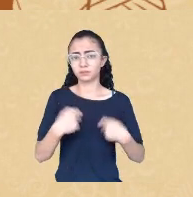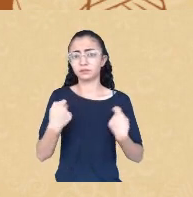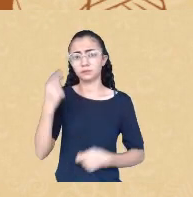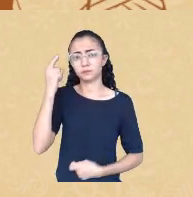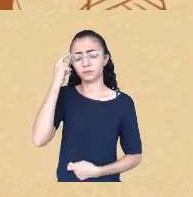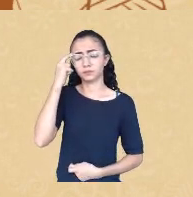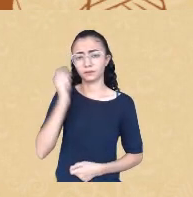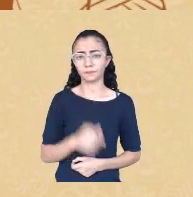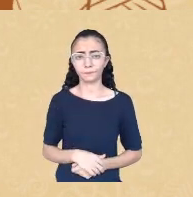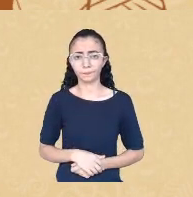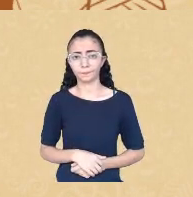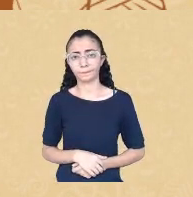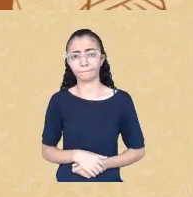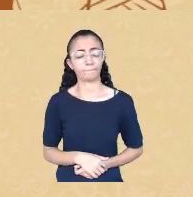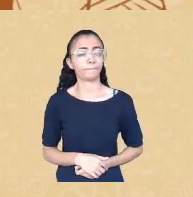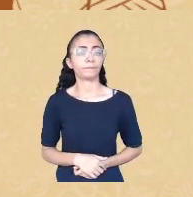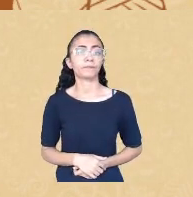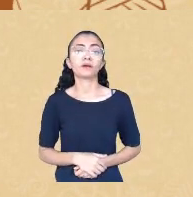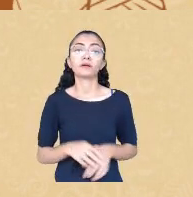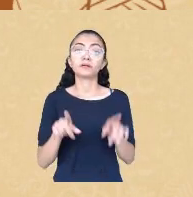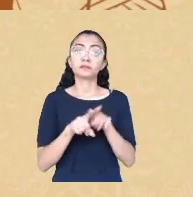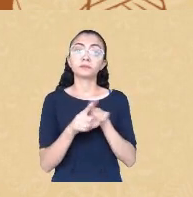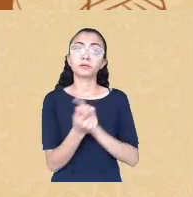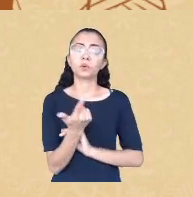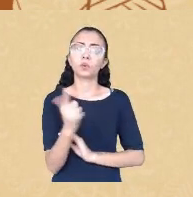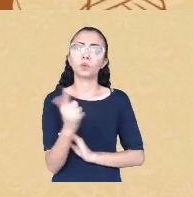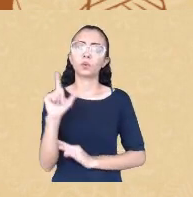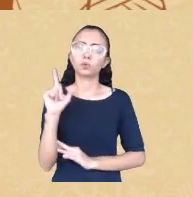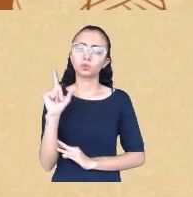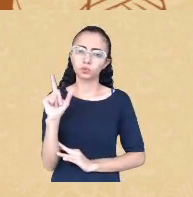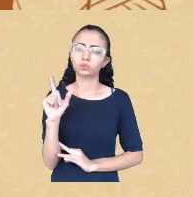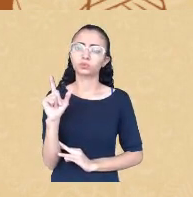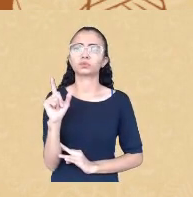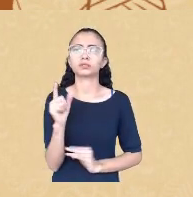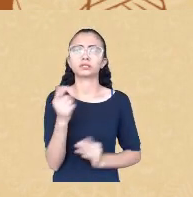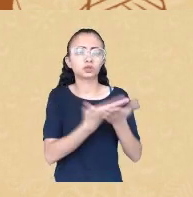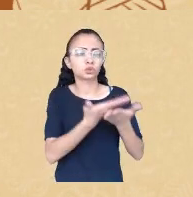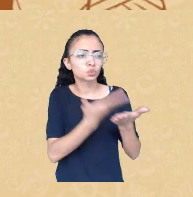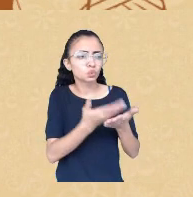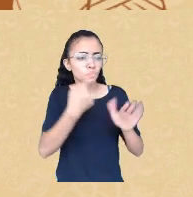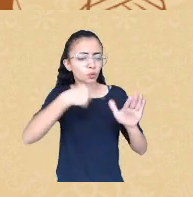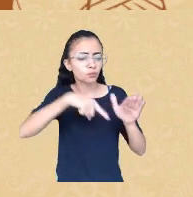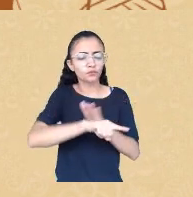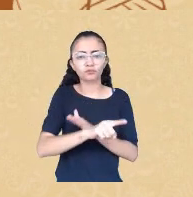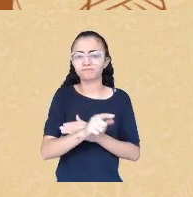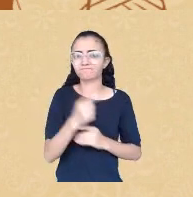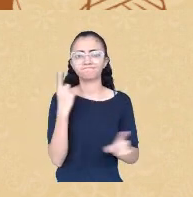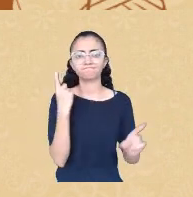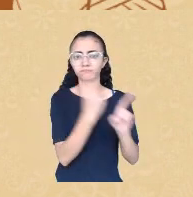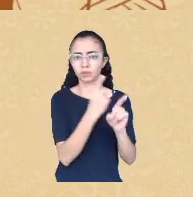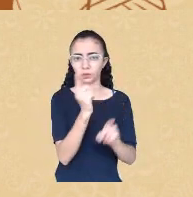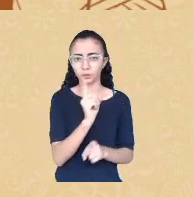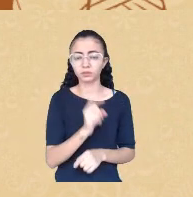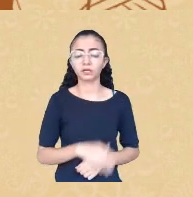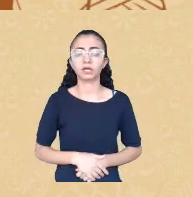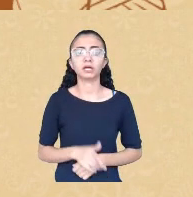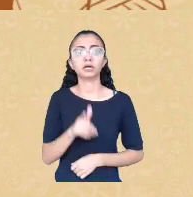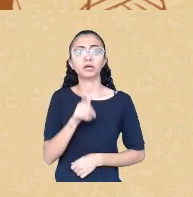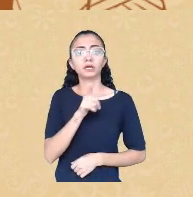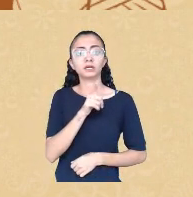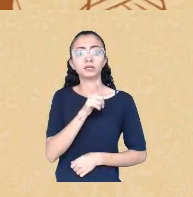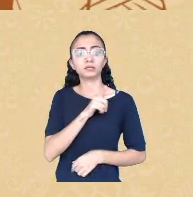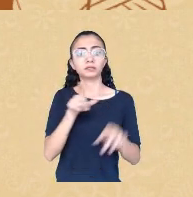Há um outro ponto que eu ainda não vi um estudo mais aprofundado sobre isso, os diferentes nomes que há no Brasil para